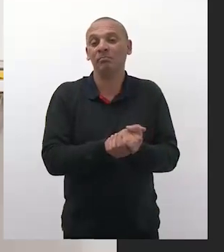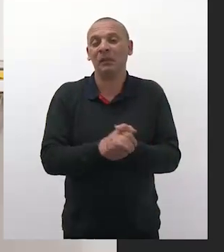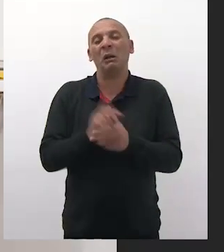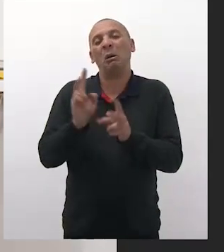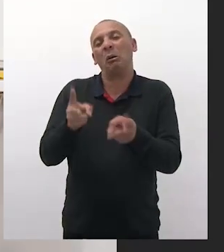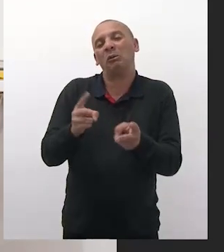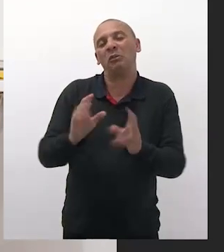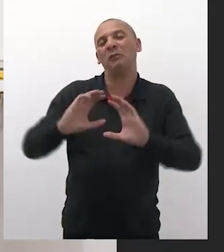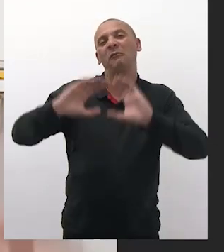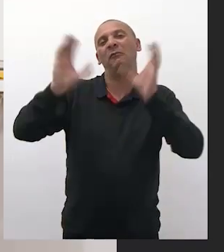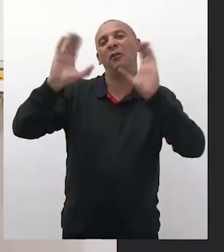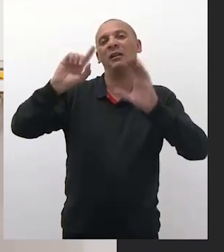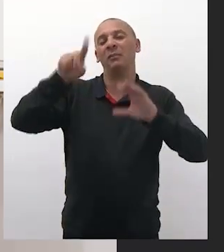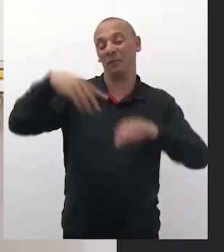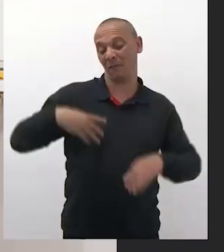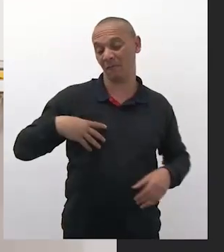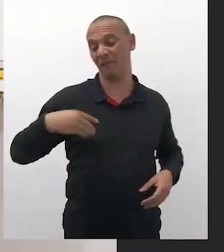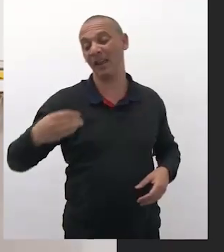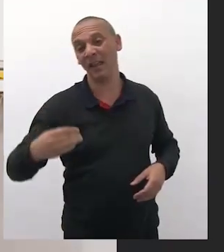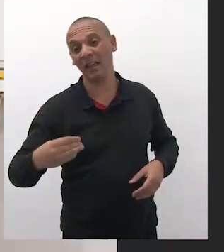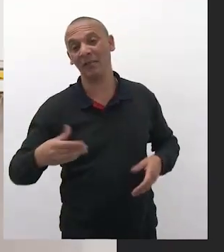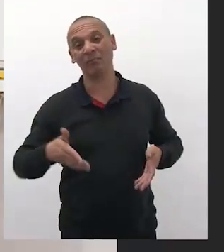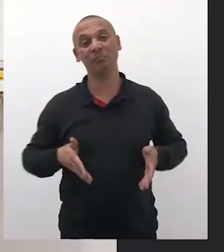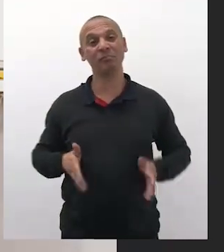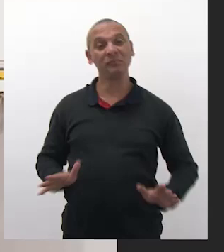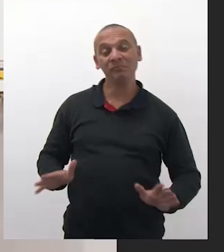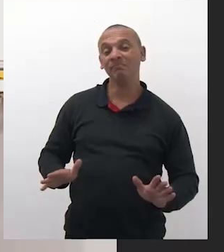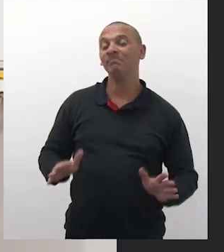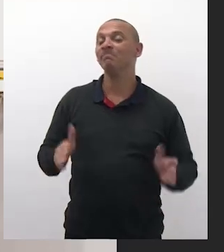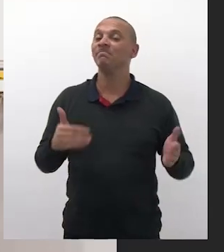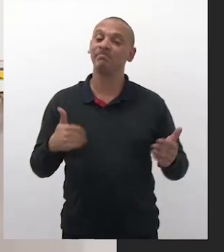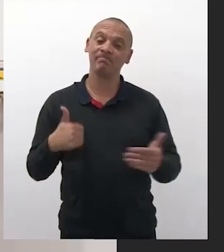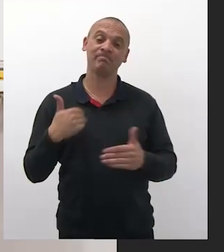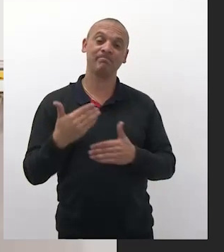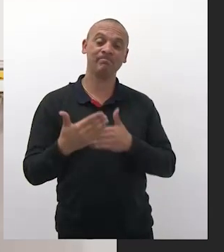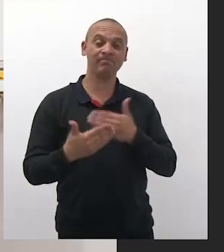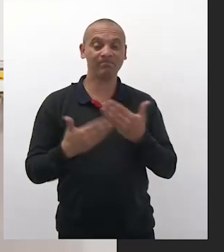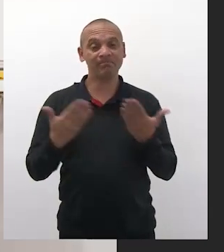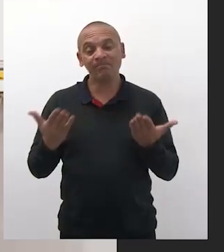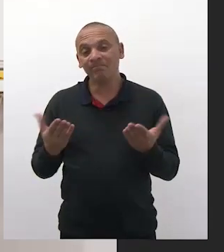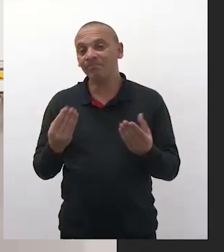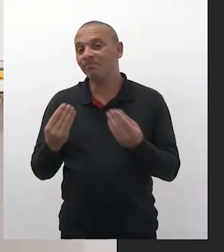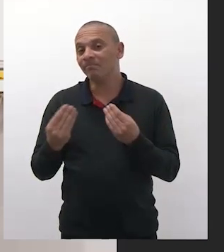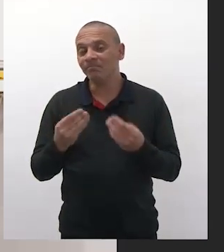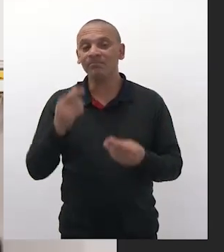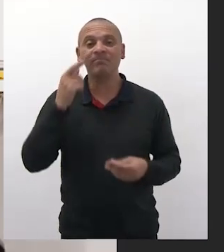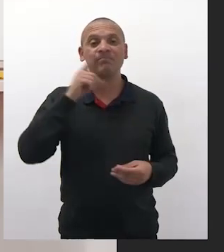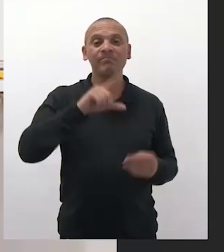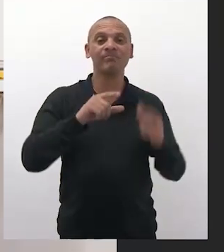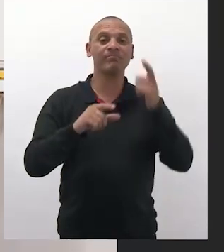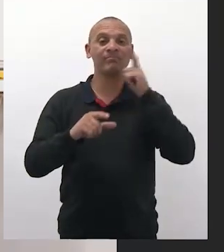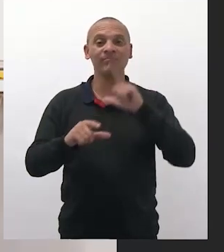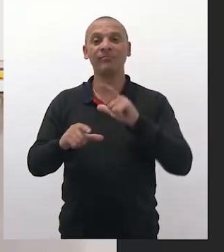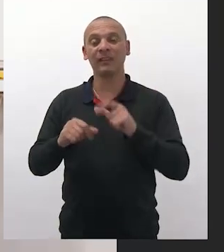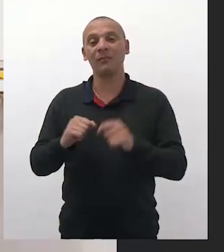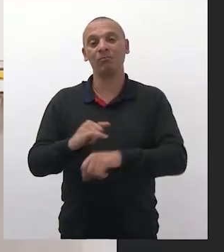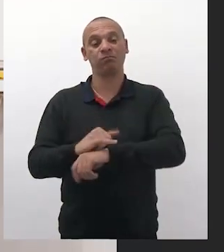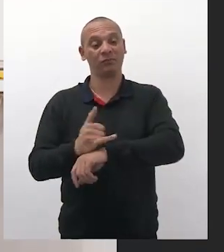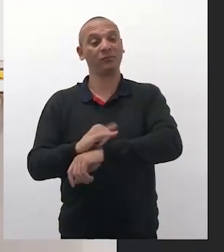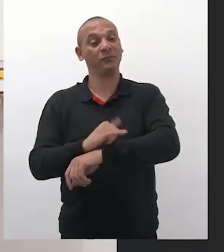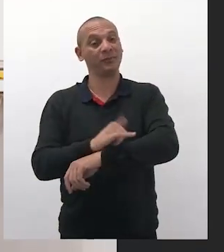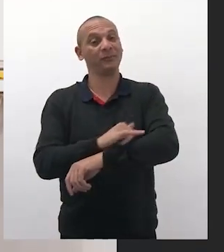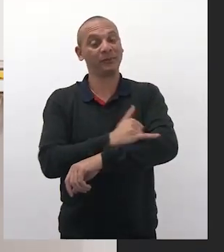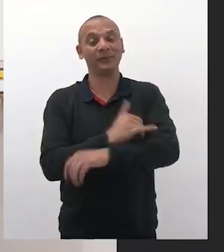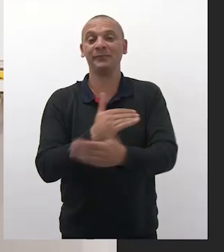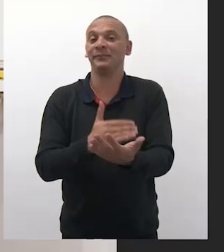pouquinho, mas depois vieram os filhos, né? Não deu... Assim, a gente foi ganhando uns quilinhos a mais, então não deu